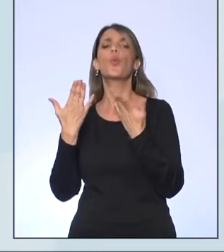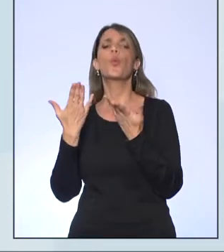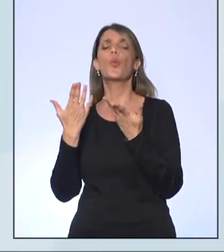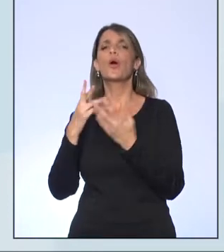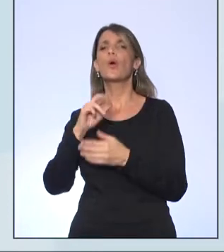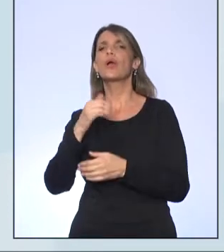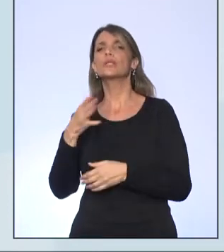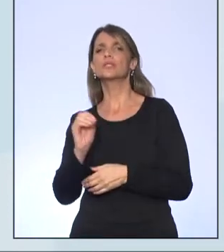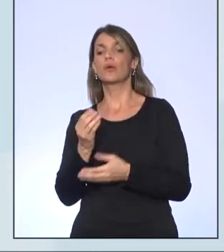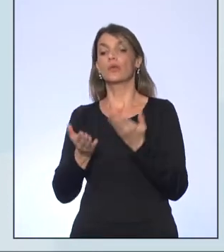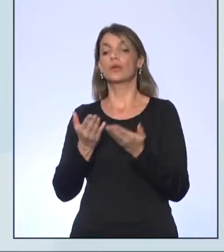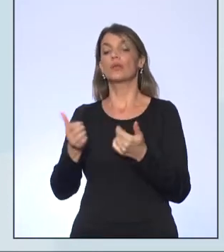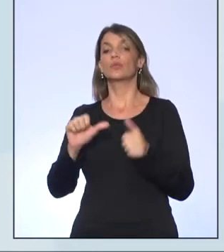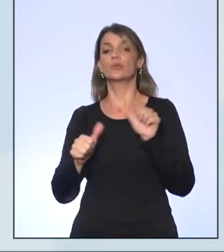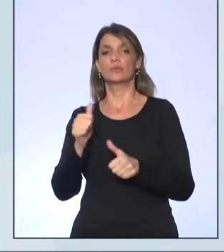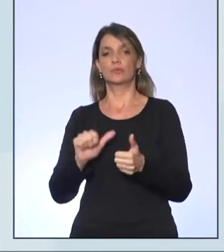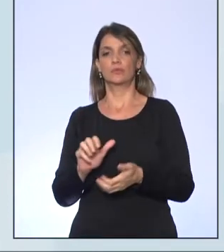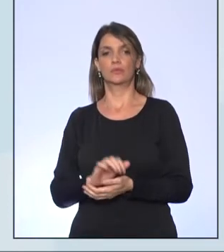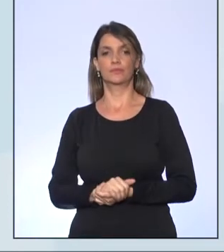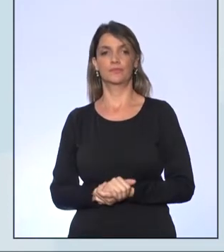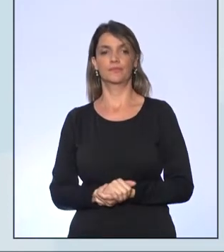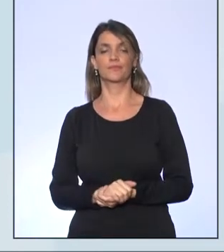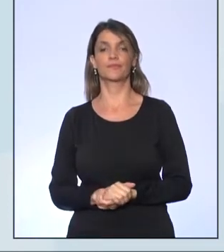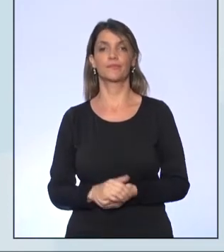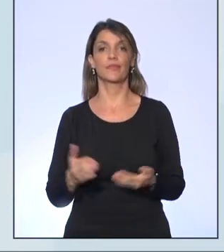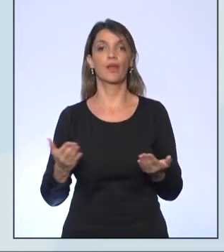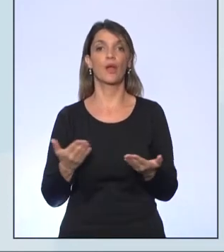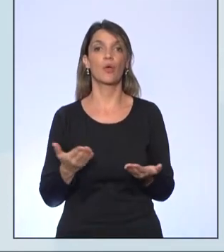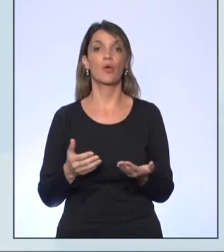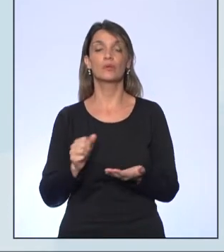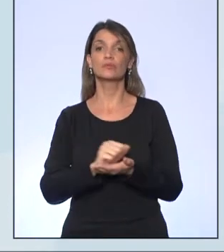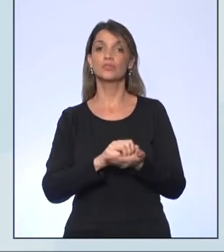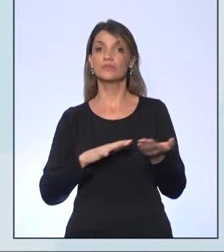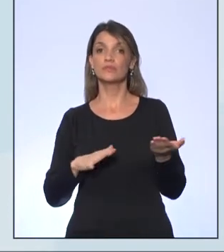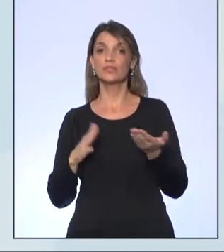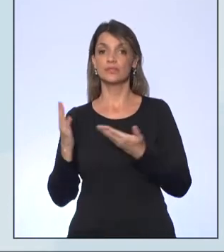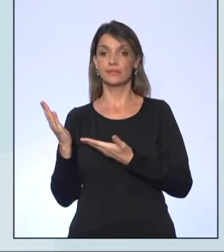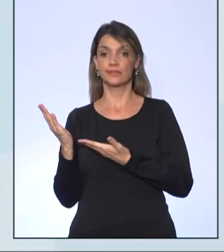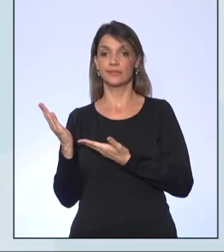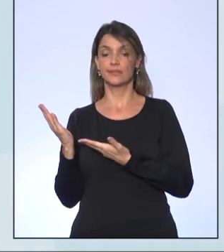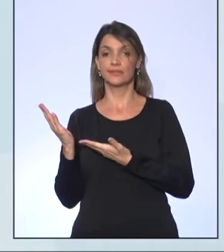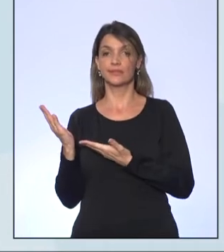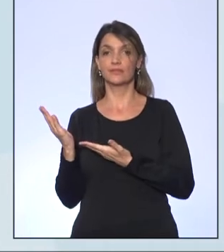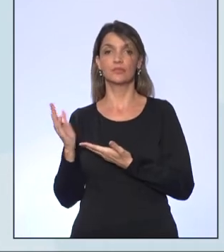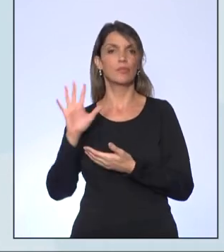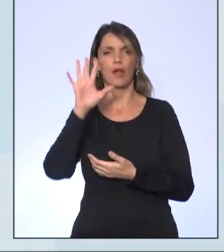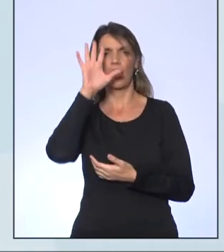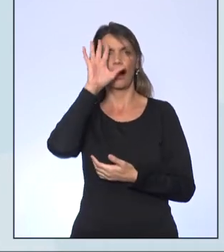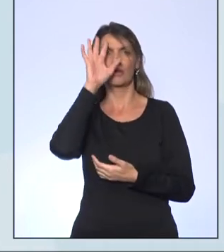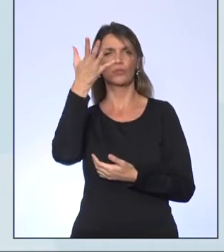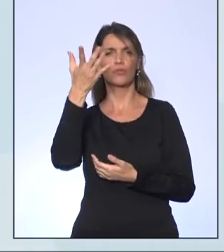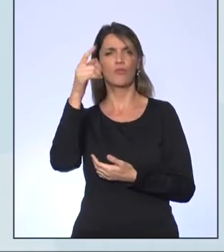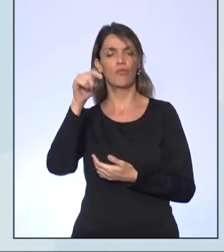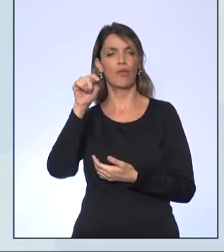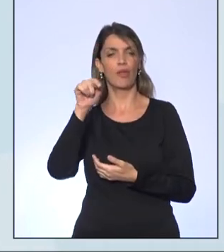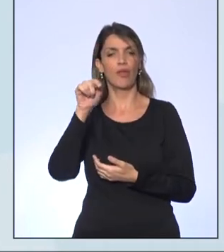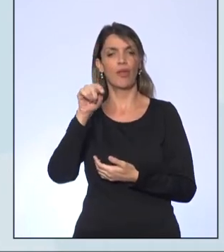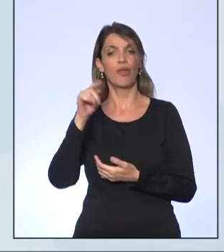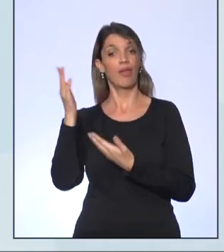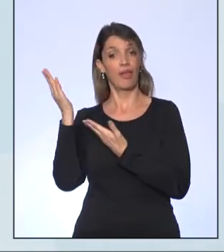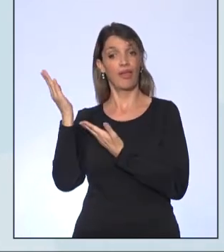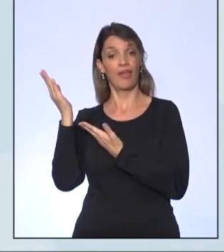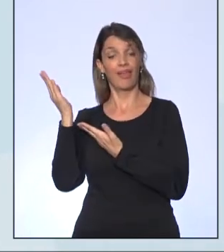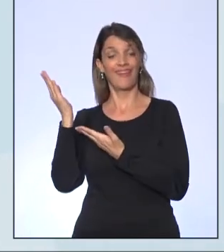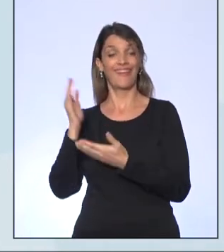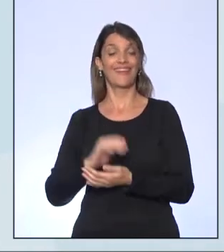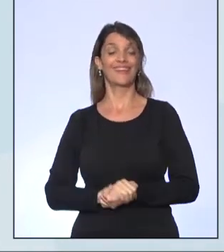o equilíbrio químico. Agora aqui uma atividade, pessoal. Para resolver esse exercício, vocês vão